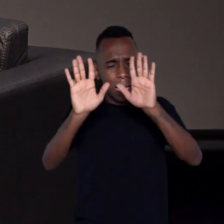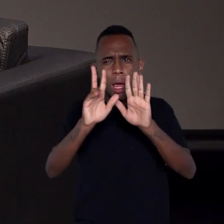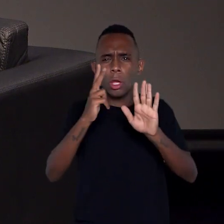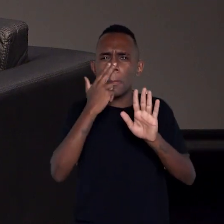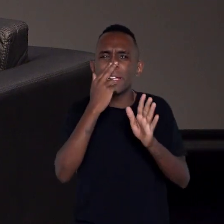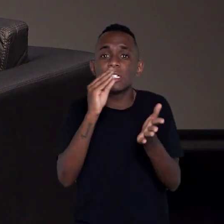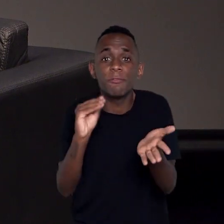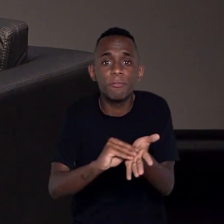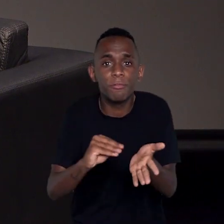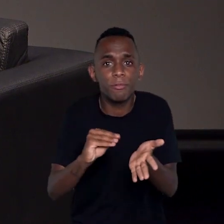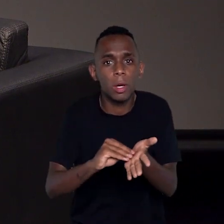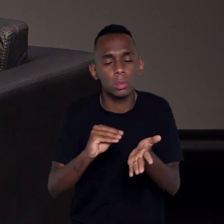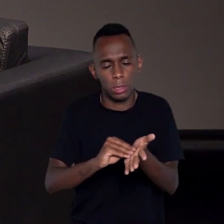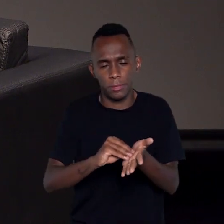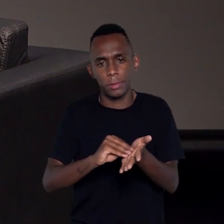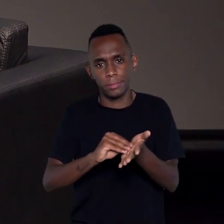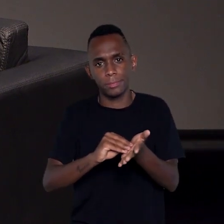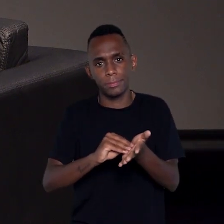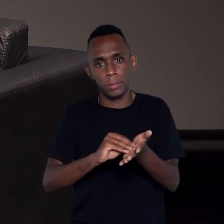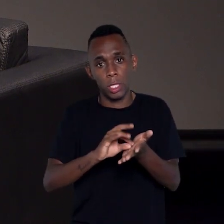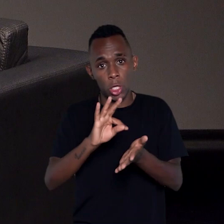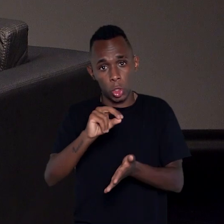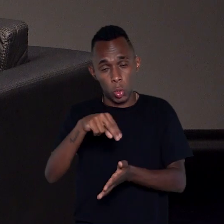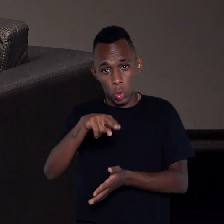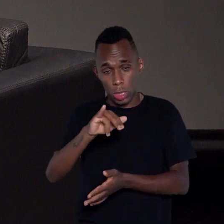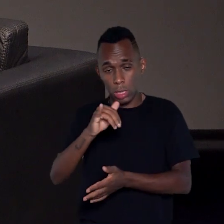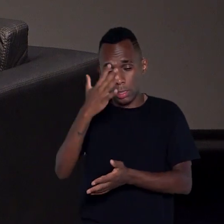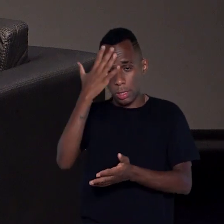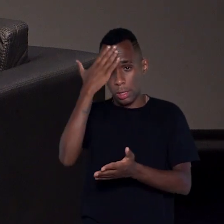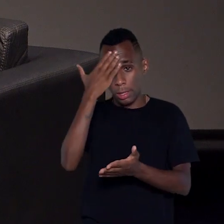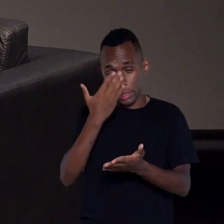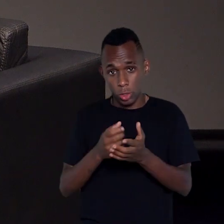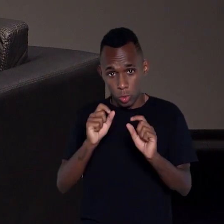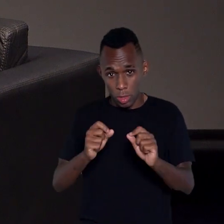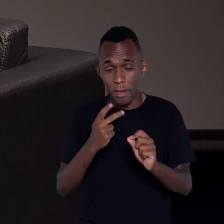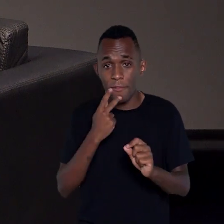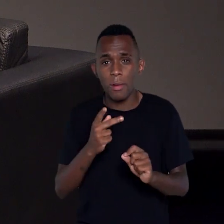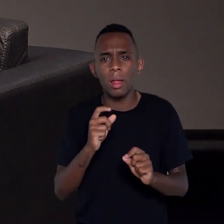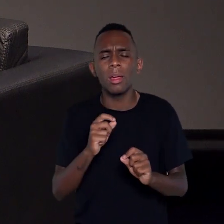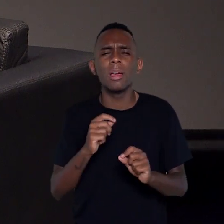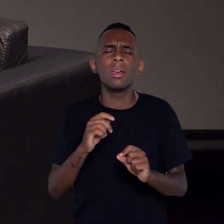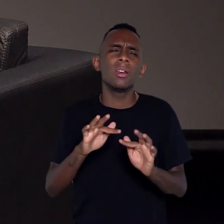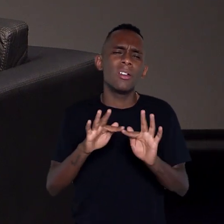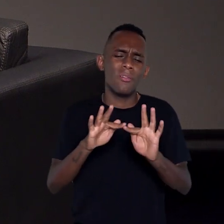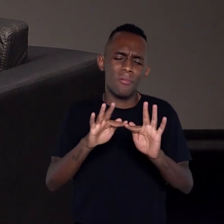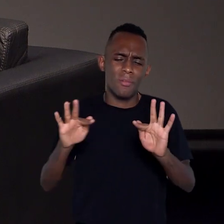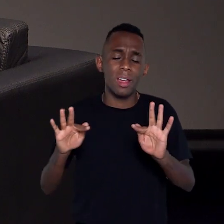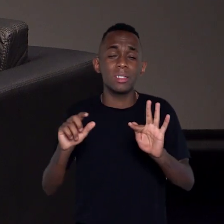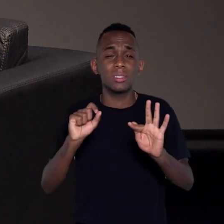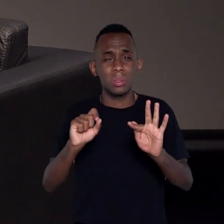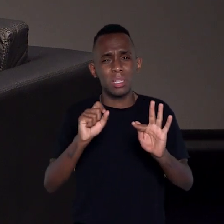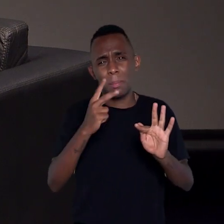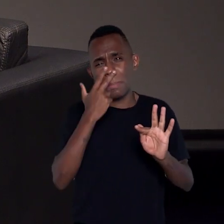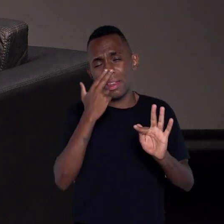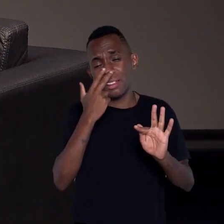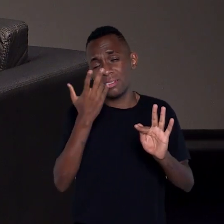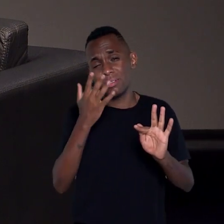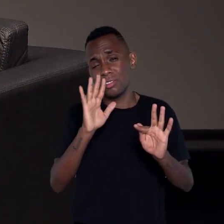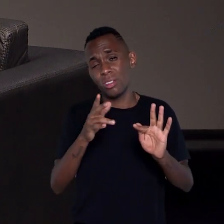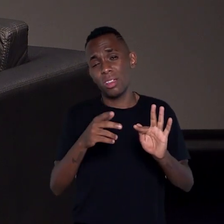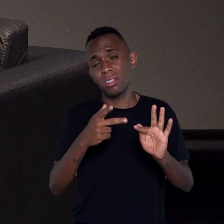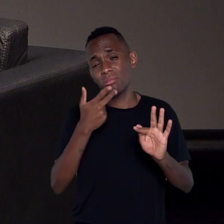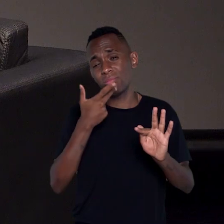ausência, né? A Toni fala, ela diz assim: se você procurou, acho que essa frase é tão batida que até já se